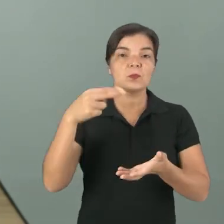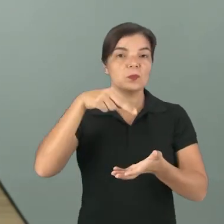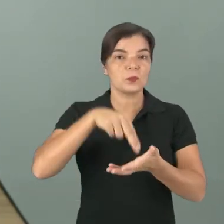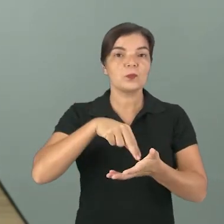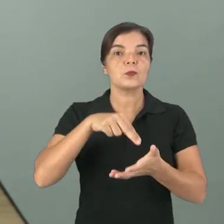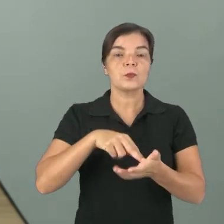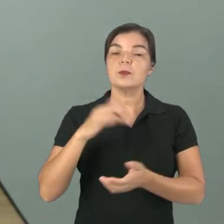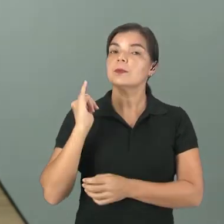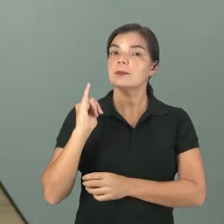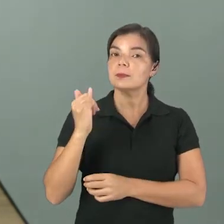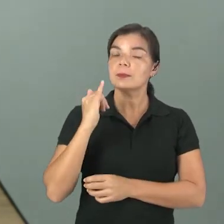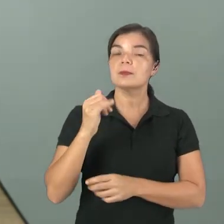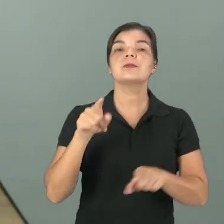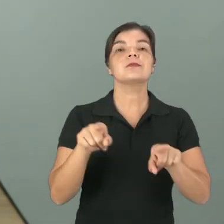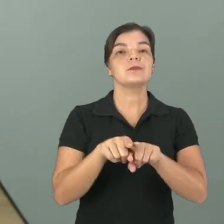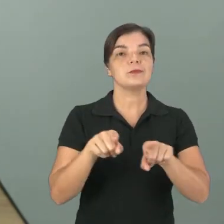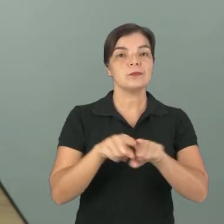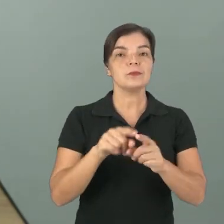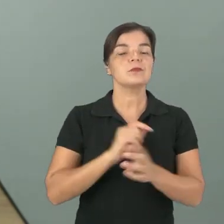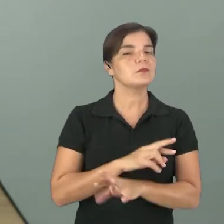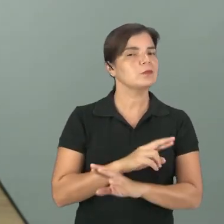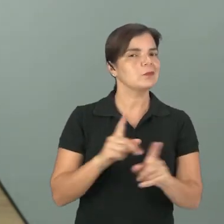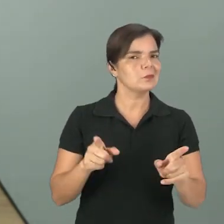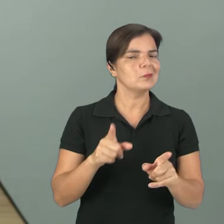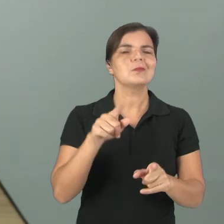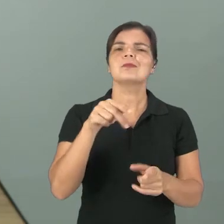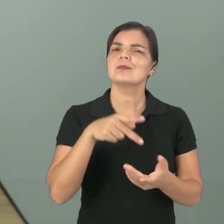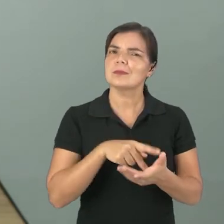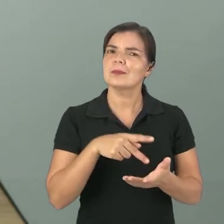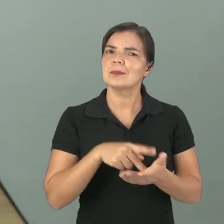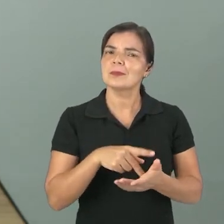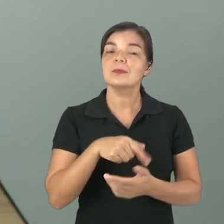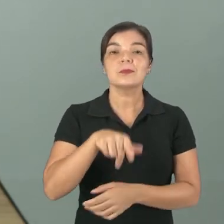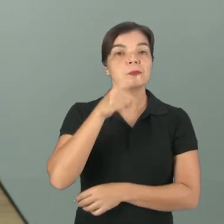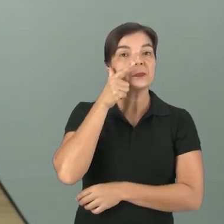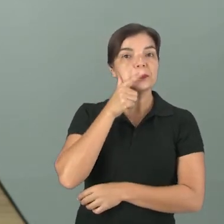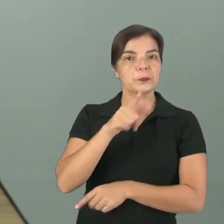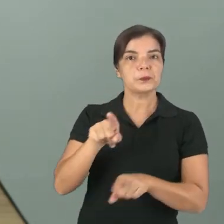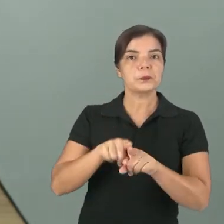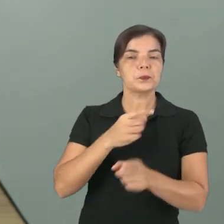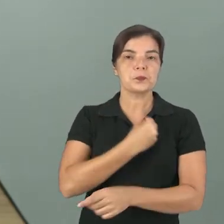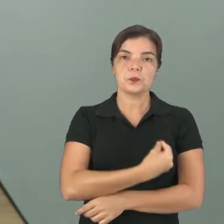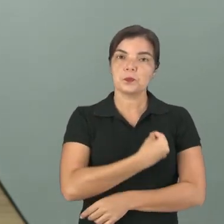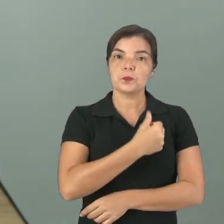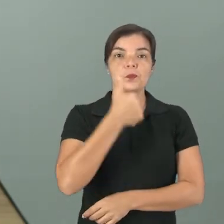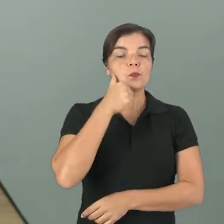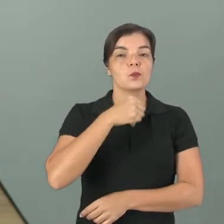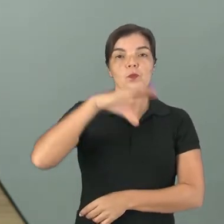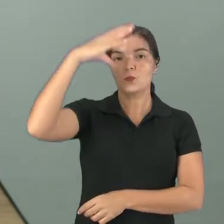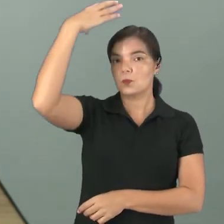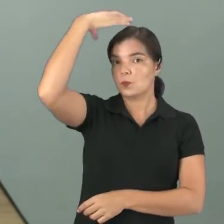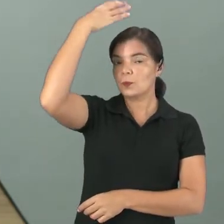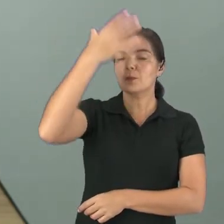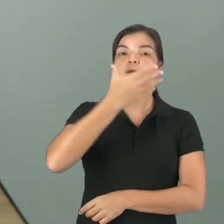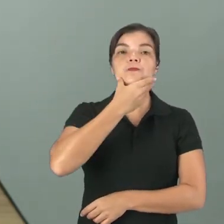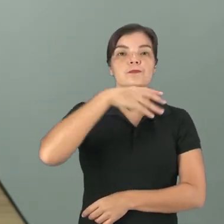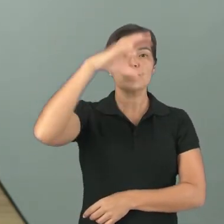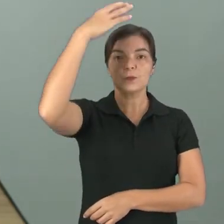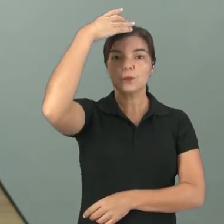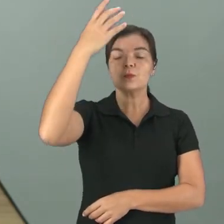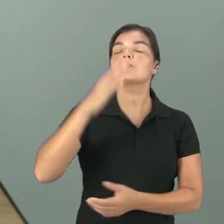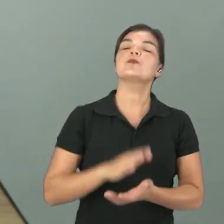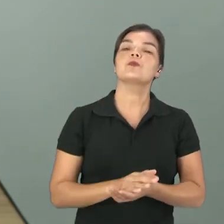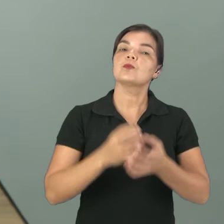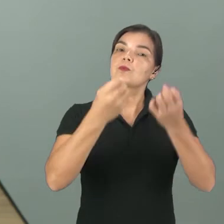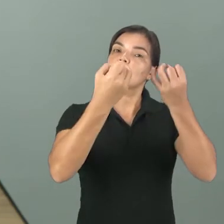personagens dos contos, eles são personagens diferentes, não é mesmo? Você consegue ver a presença de príncipes, você consegue ver durante